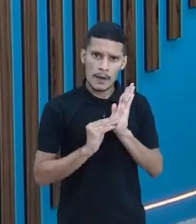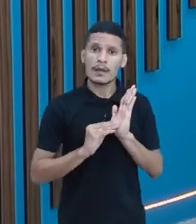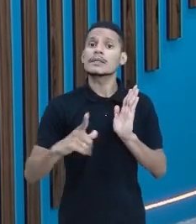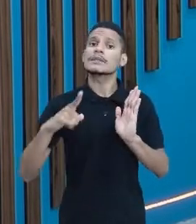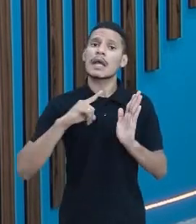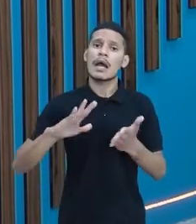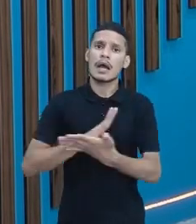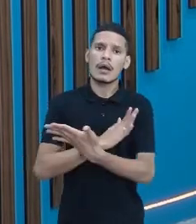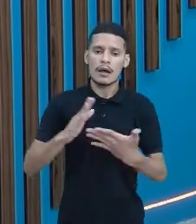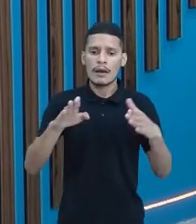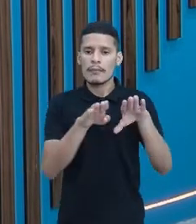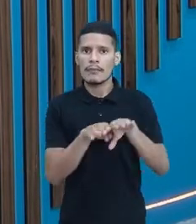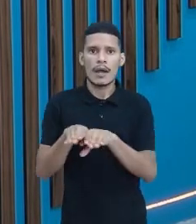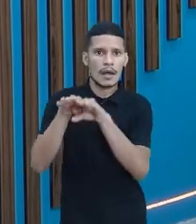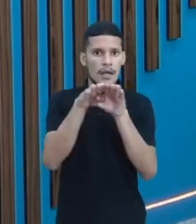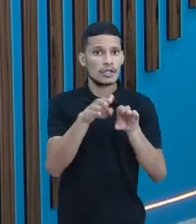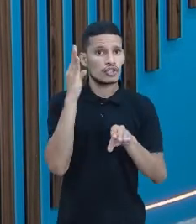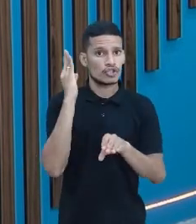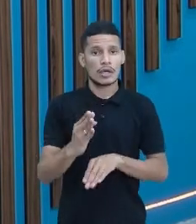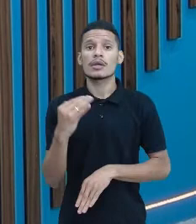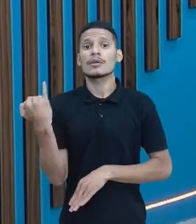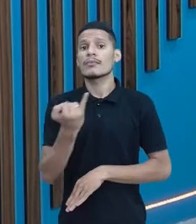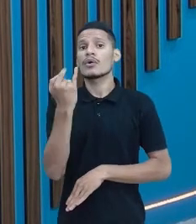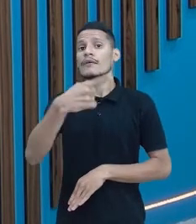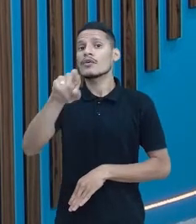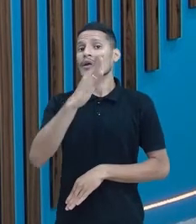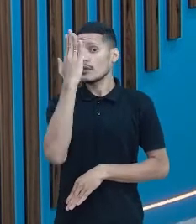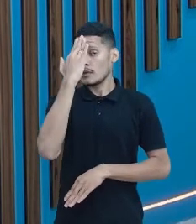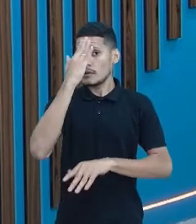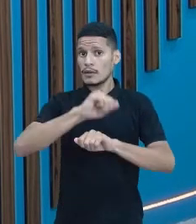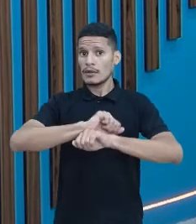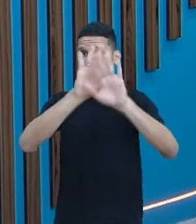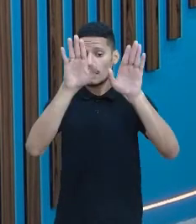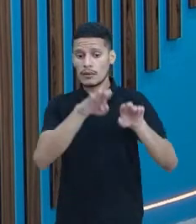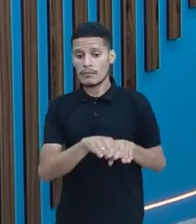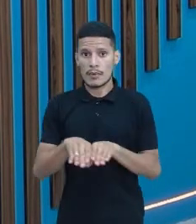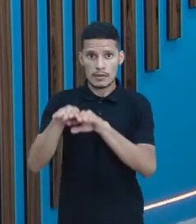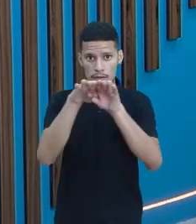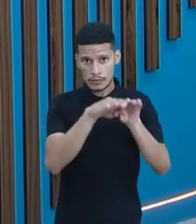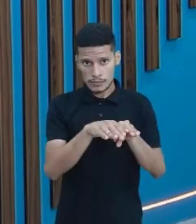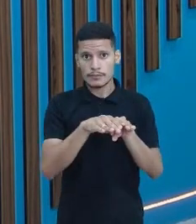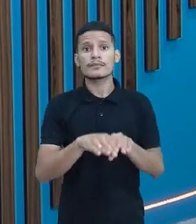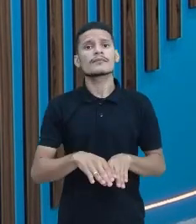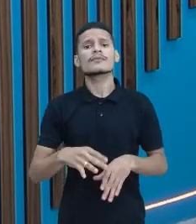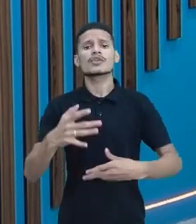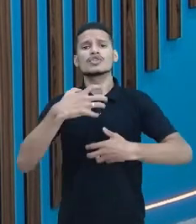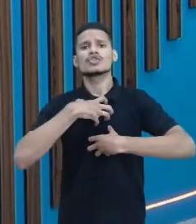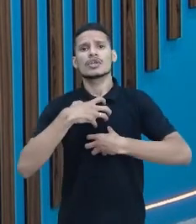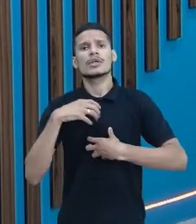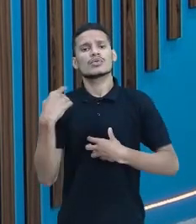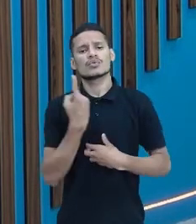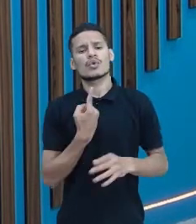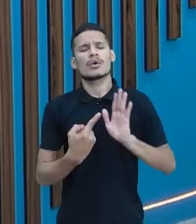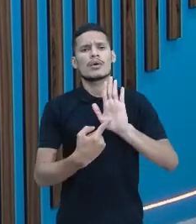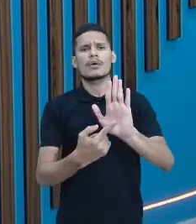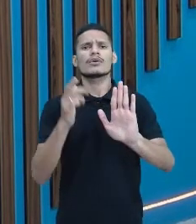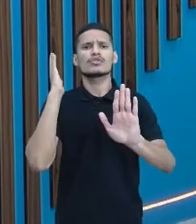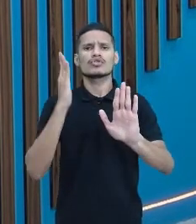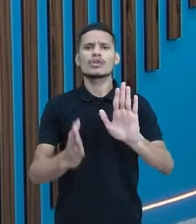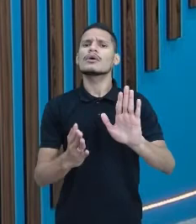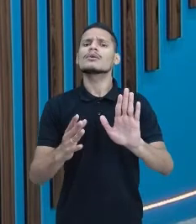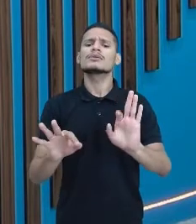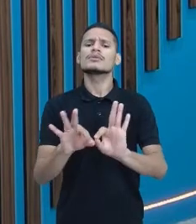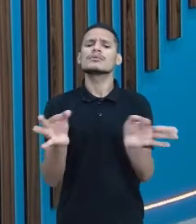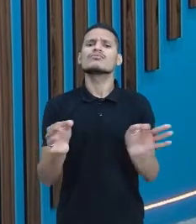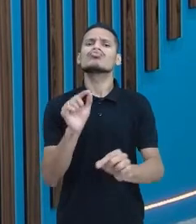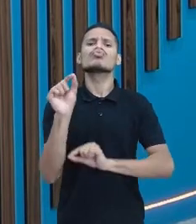padrões, porque o mais importante é você compreender o padrão dessa situação. aquelas fórmulas que a gente apresentou, elas simplesmente